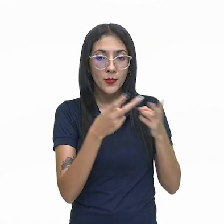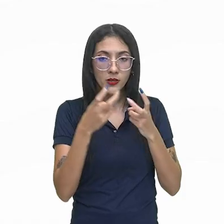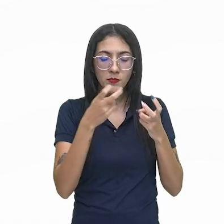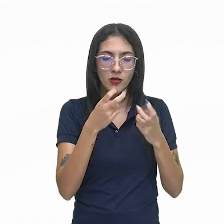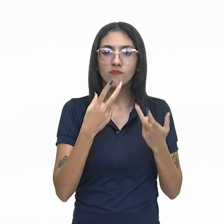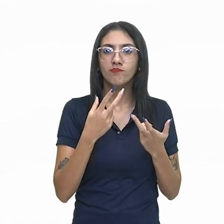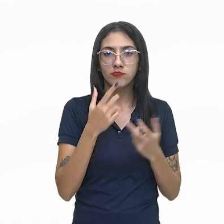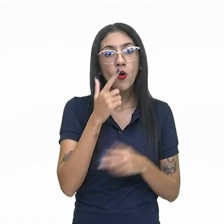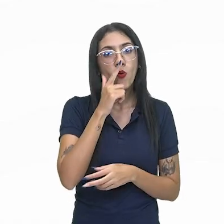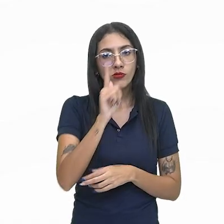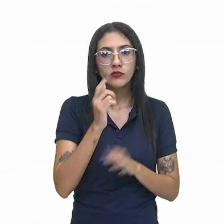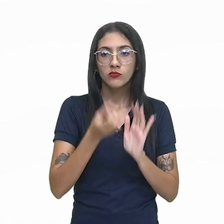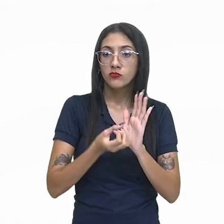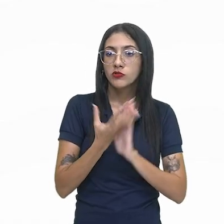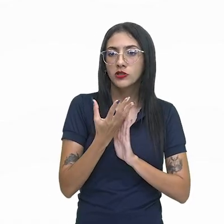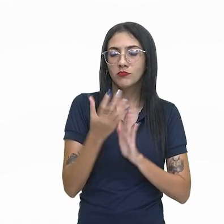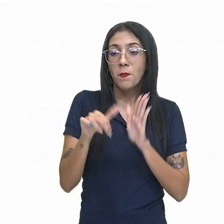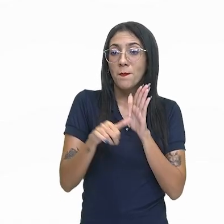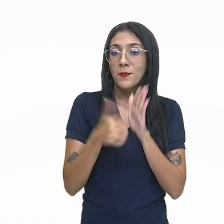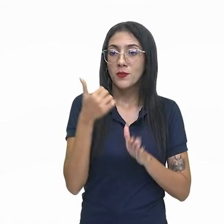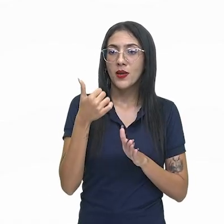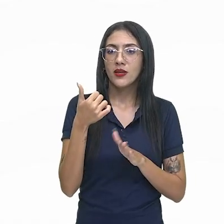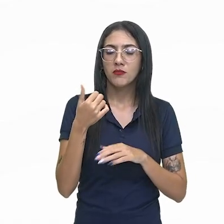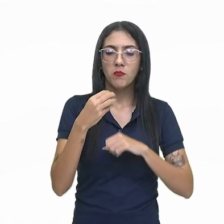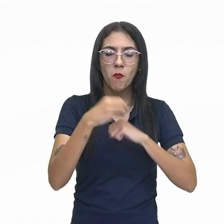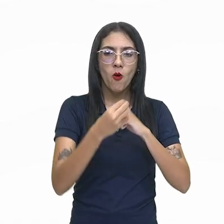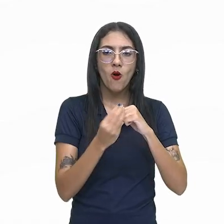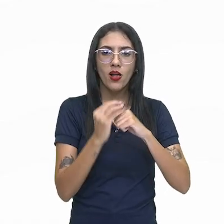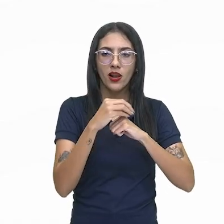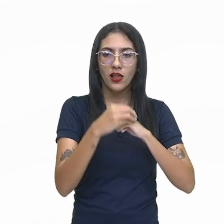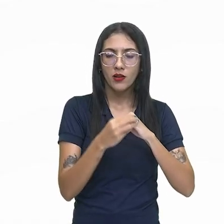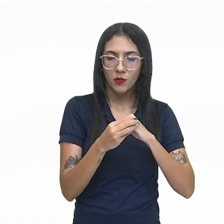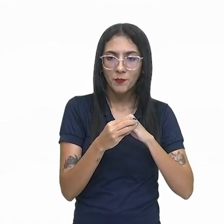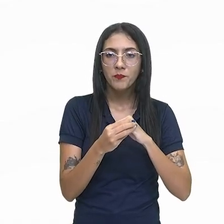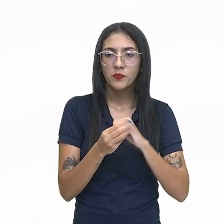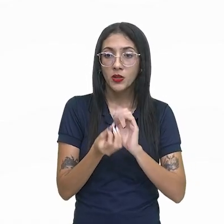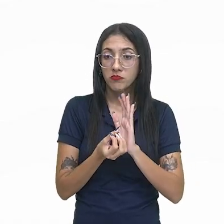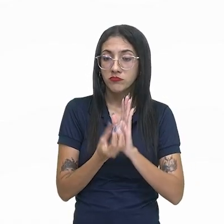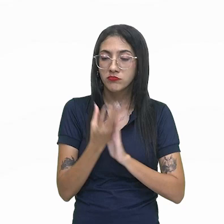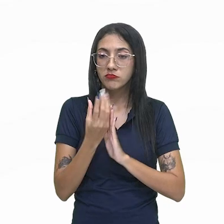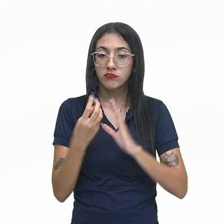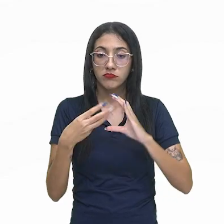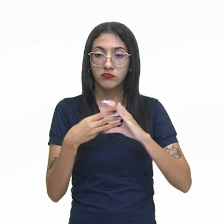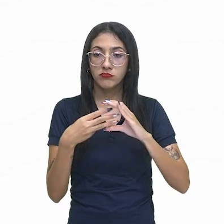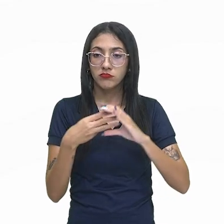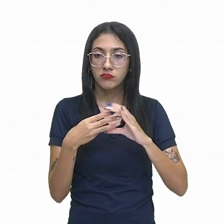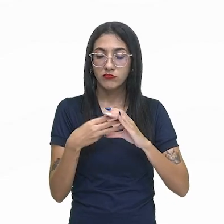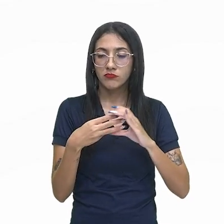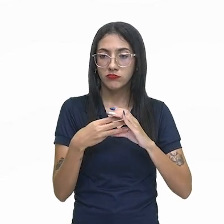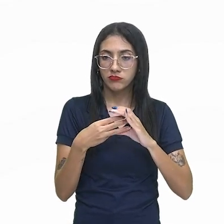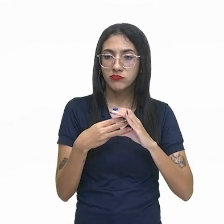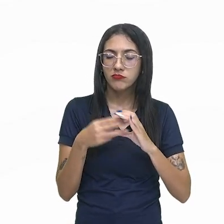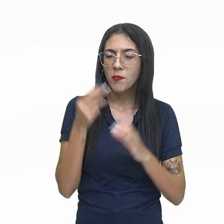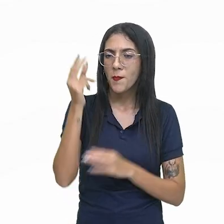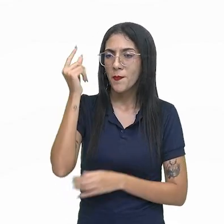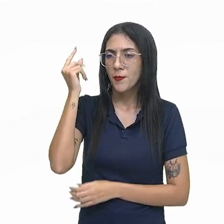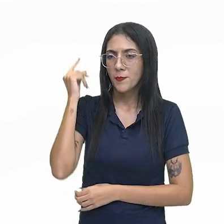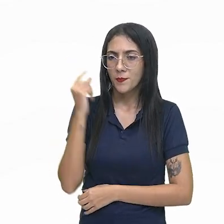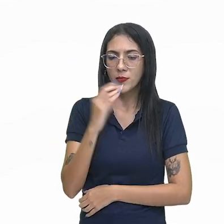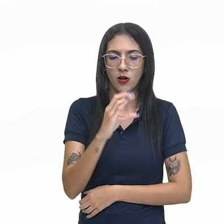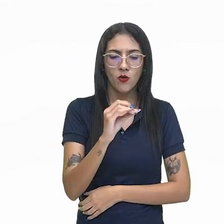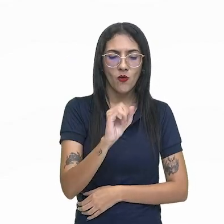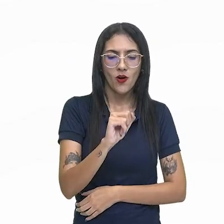primeiras moléculas, né, a primeira célula primitiva, que é chamada de coacervado. E isso aconteceu após